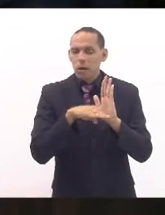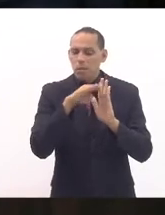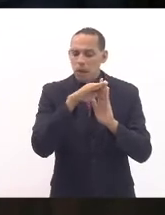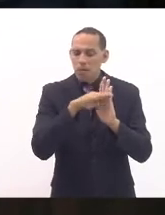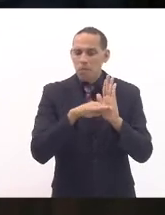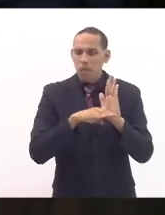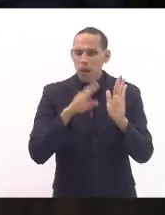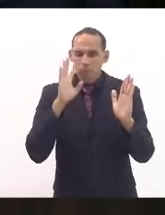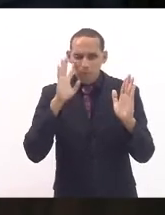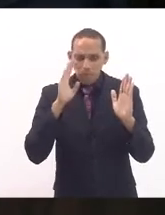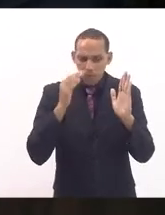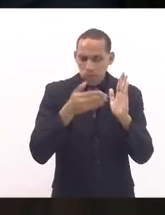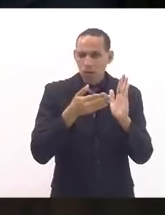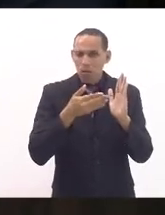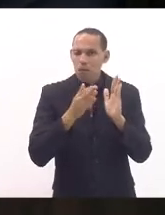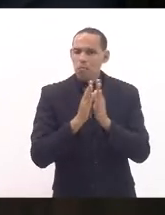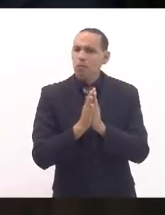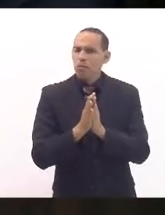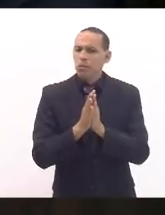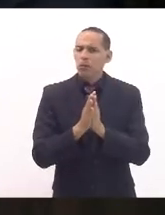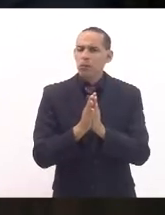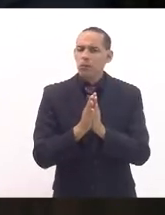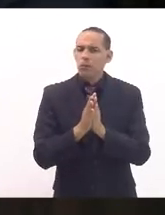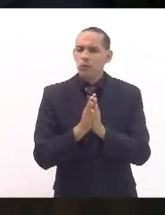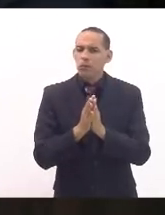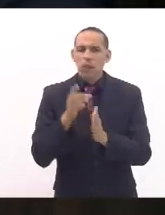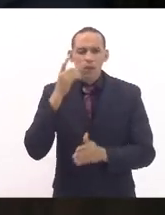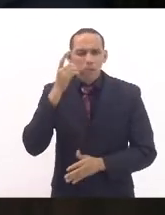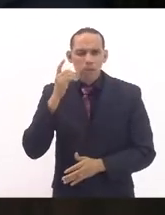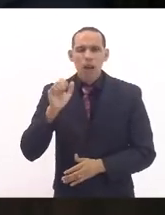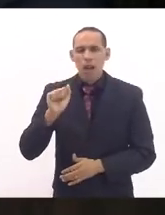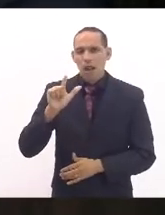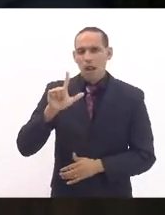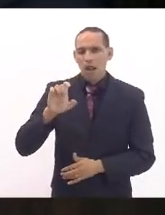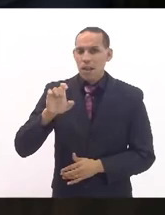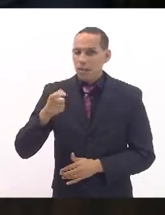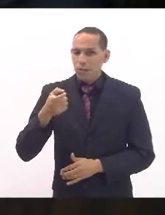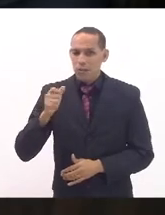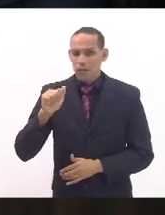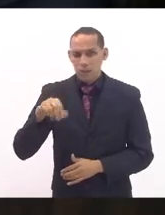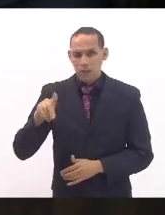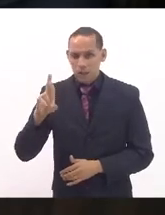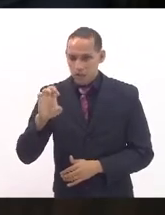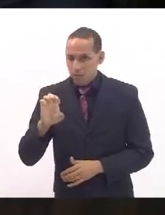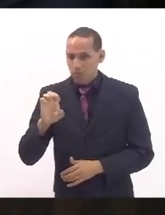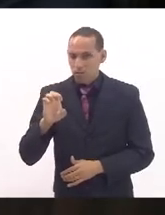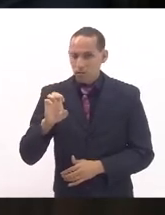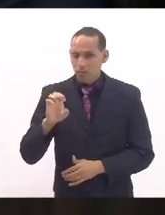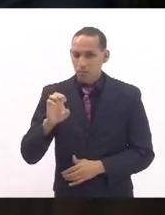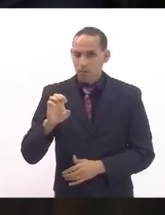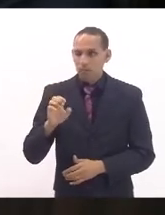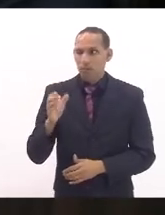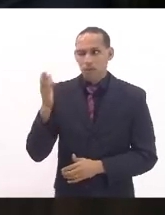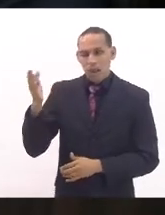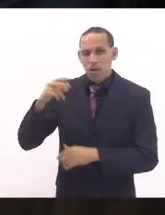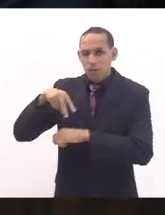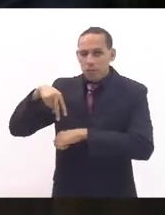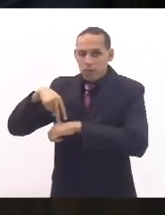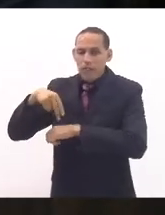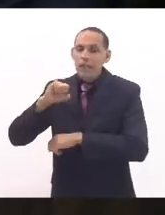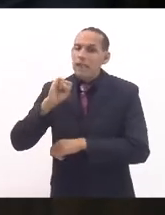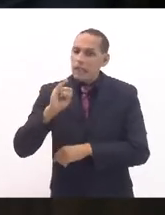na pauta, por favor, na pauta. Deputado Alexandre, vou passar a palavra para o deputado que está na tribuna e se ele